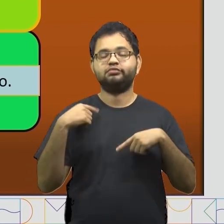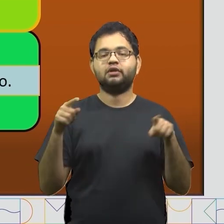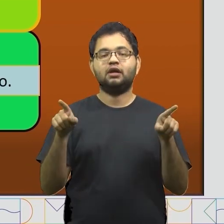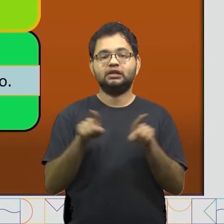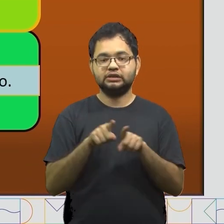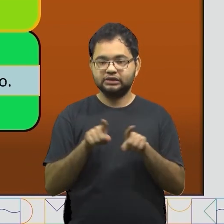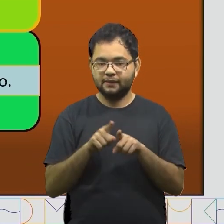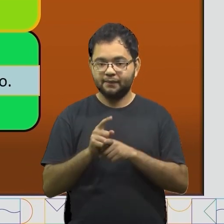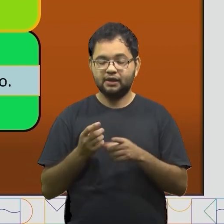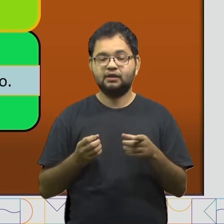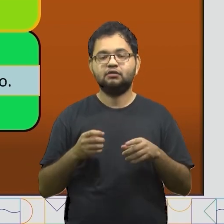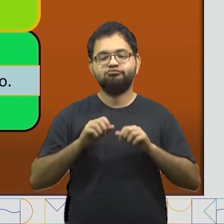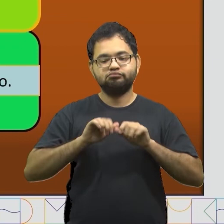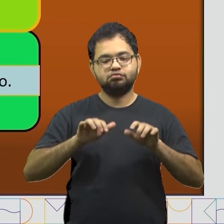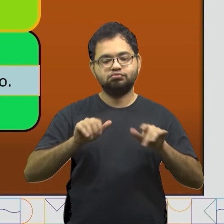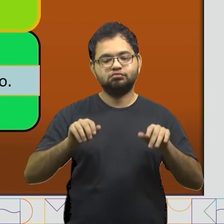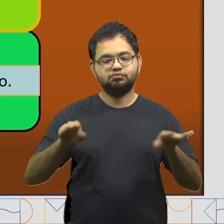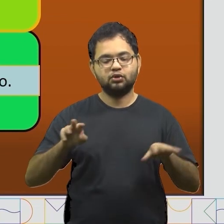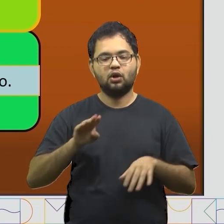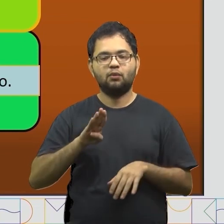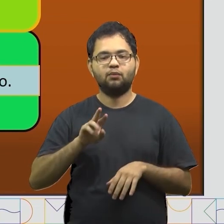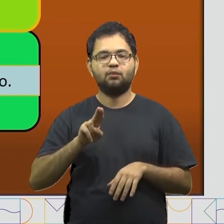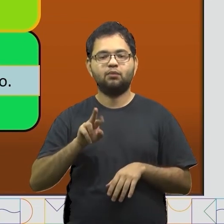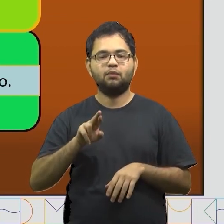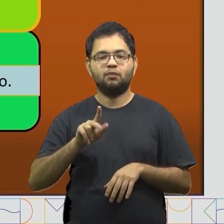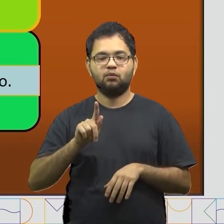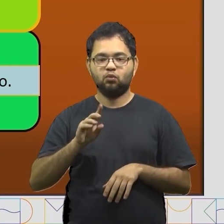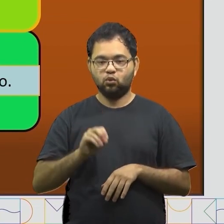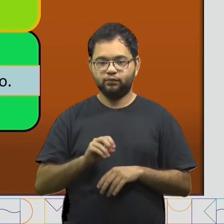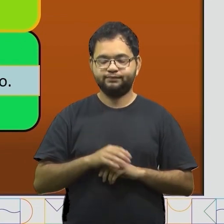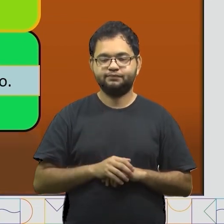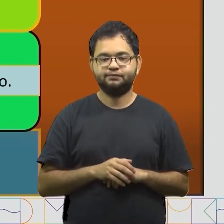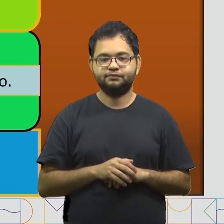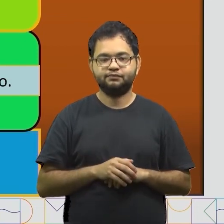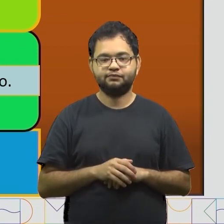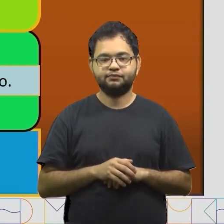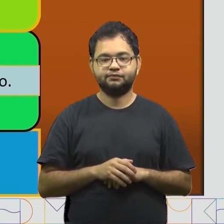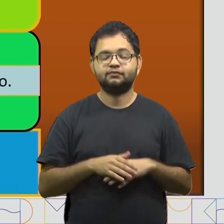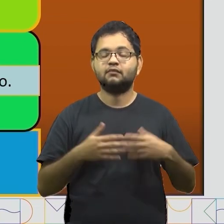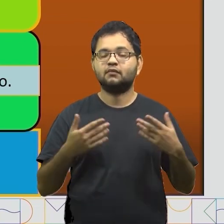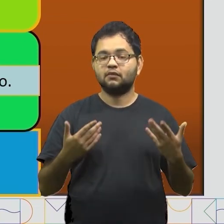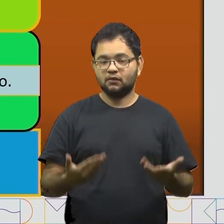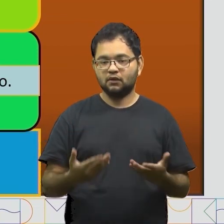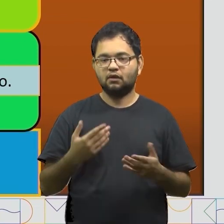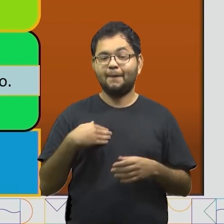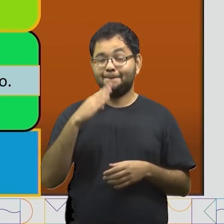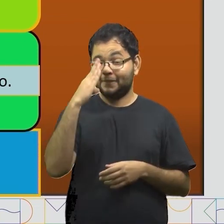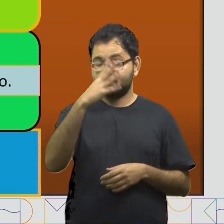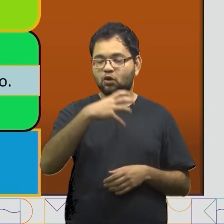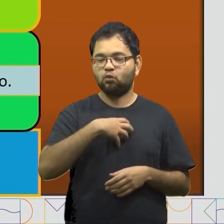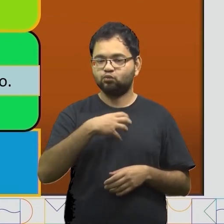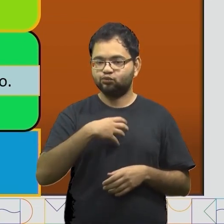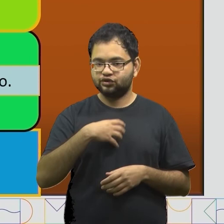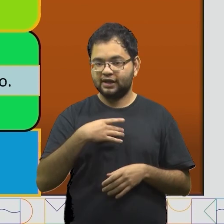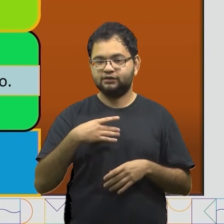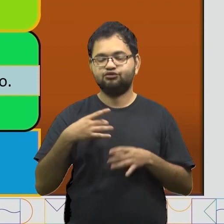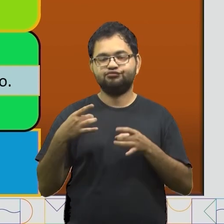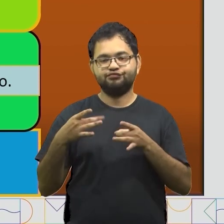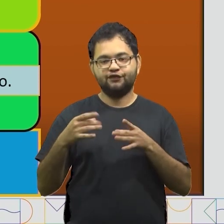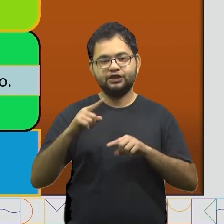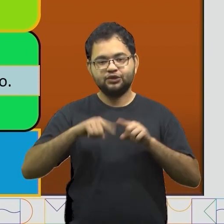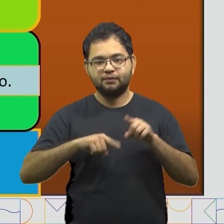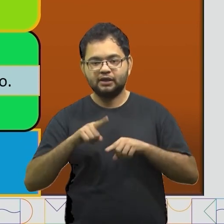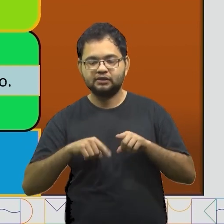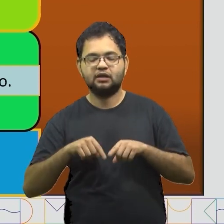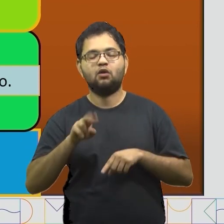o surgimento e expansão dos Burgos e consequentemente do Comércio o transporte marítimo ainda eram a principal forma